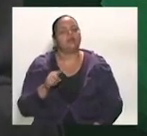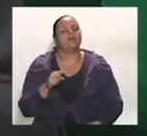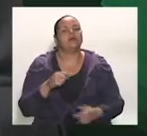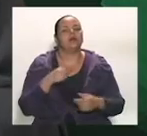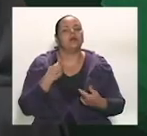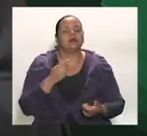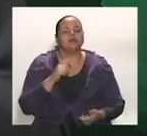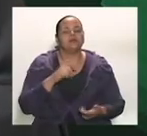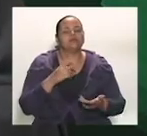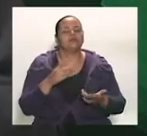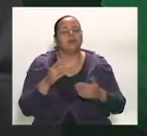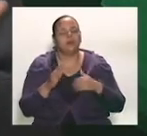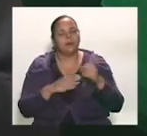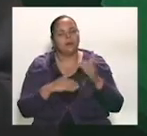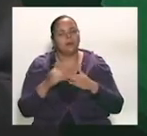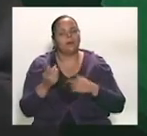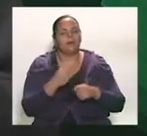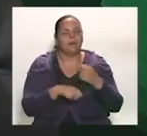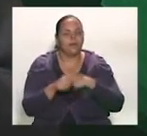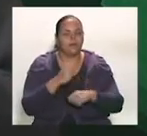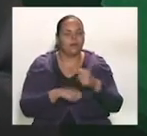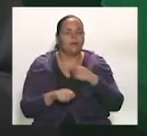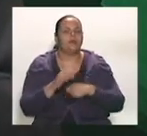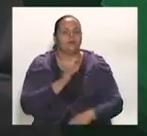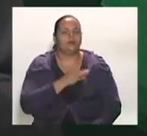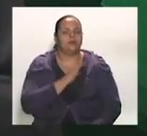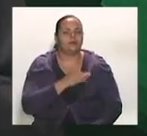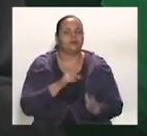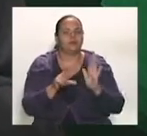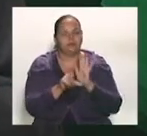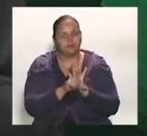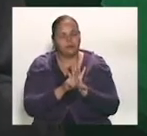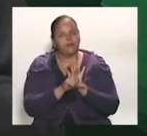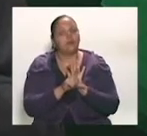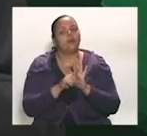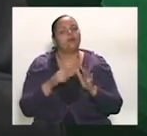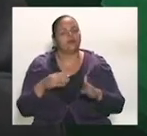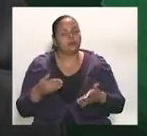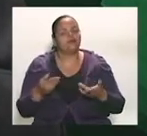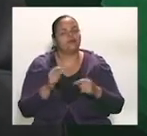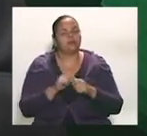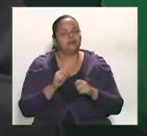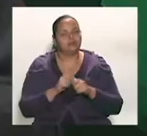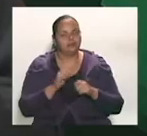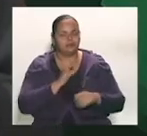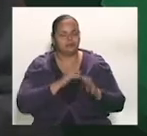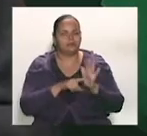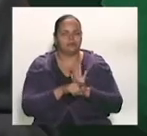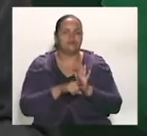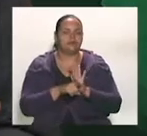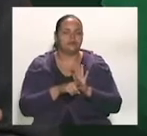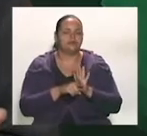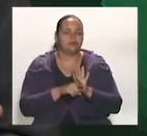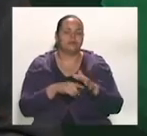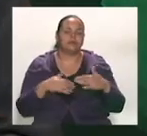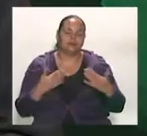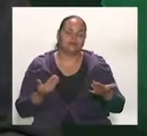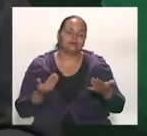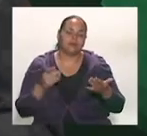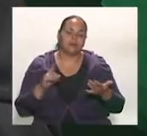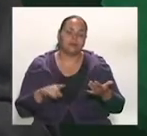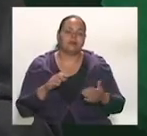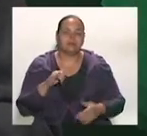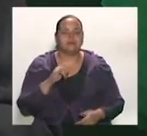qual é o conhecimento que eles têm de administração financeira, contábil, de legislação tributária, para poder fazer esse tipo de